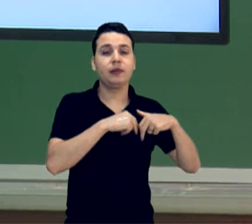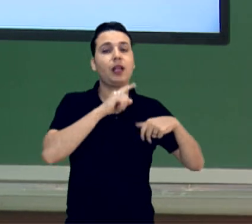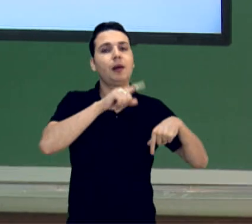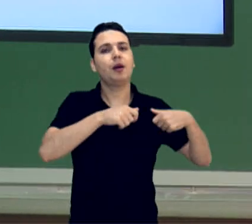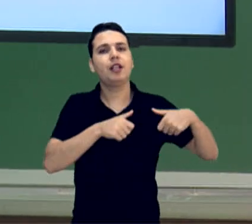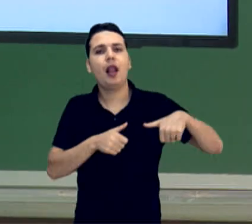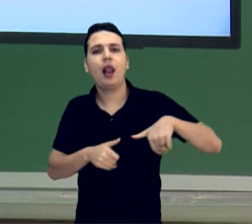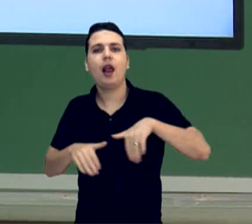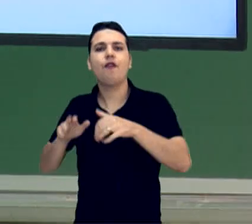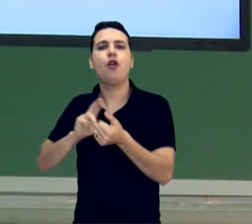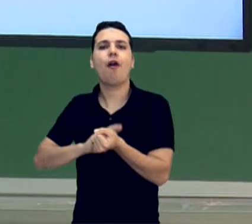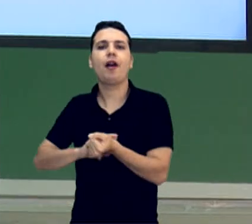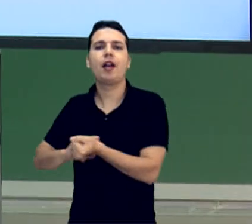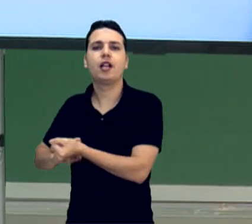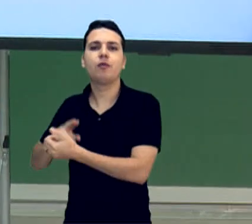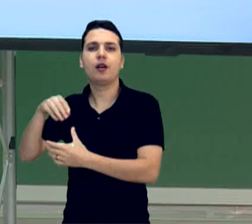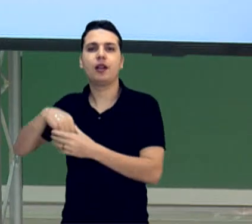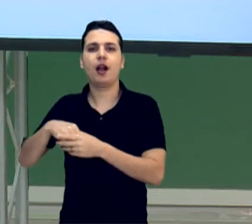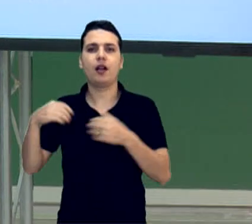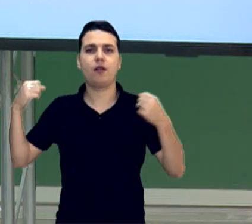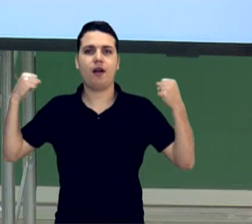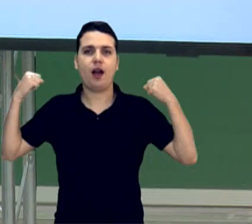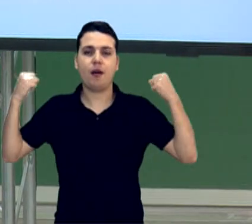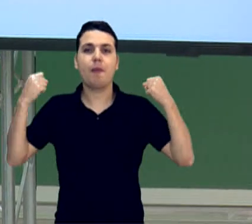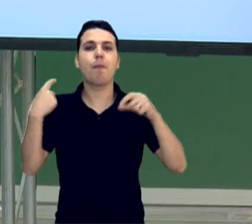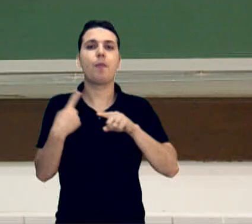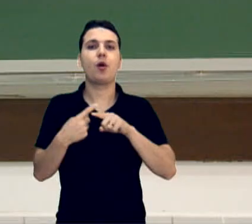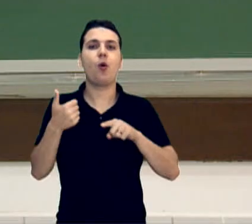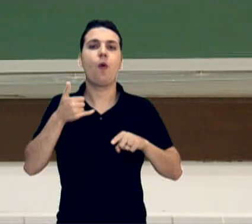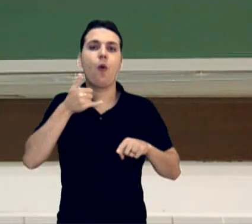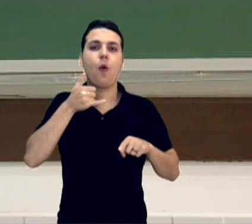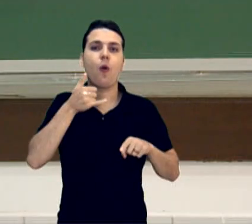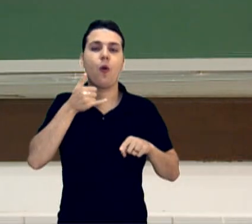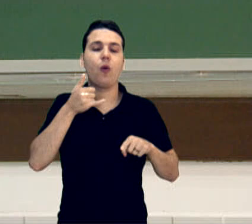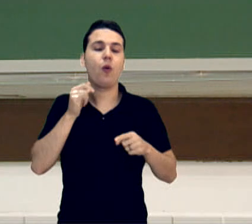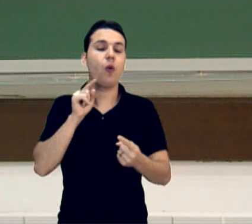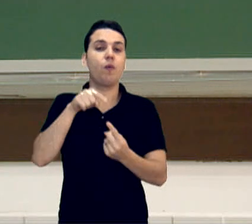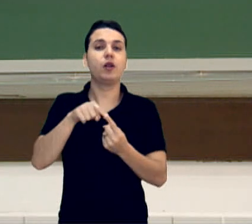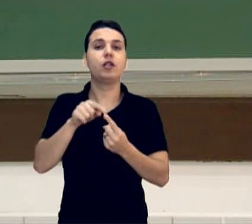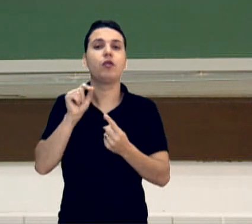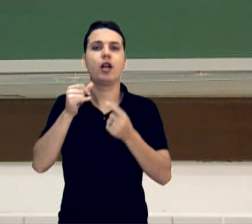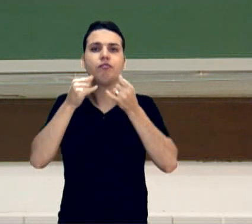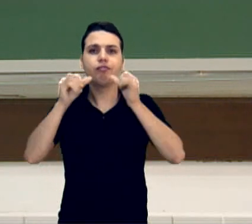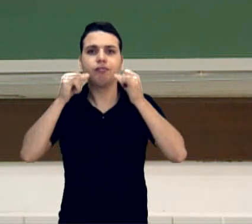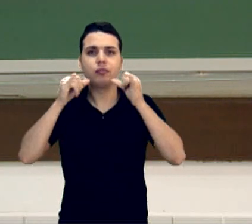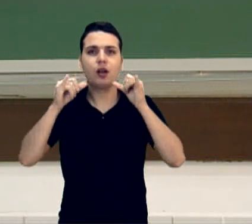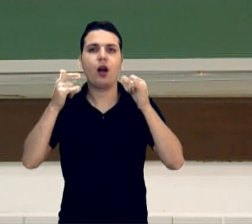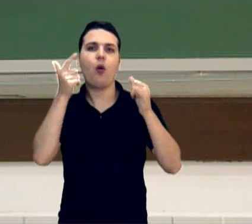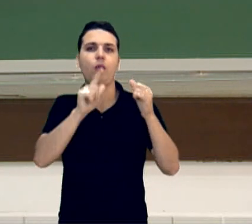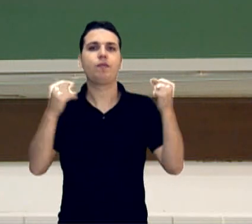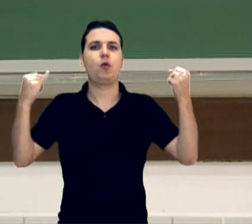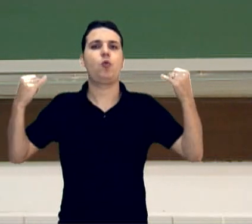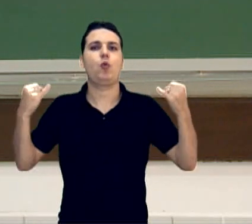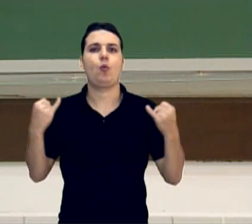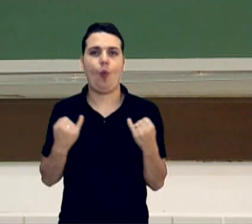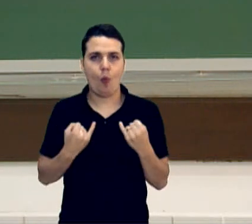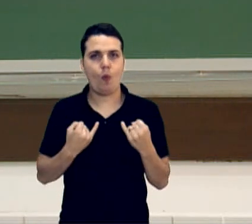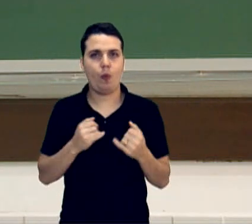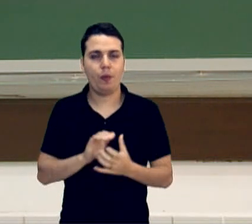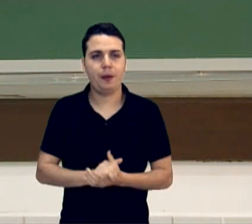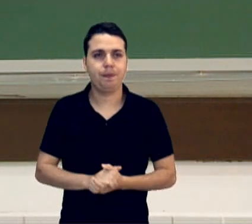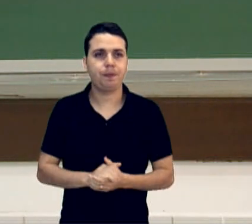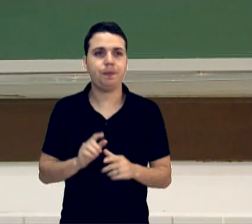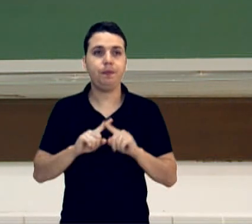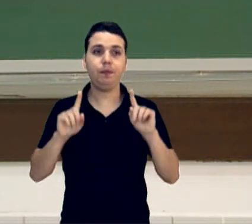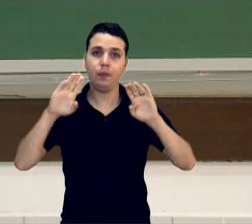academia como forma de queimar caloria, de ter uma aula extenuante realmente, certo? Mas o nosso foco